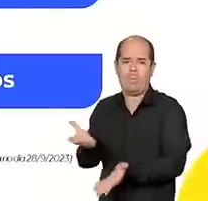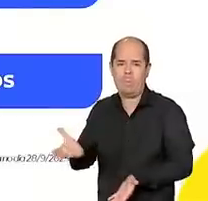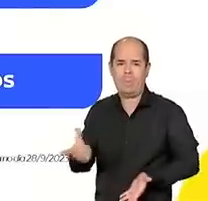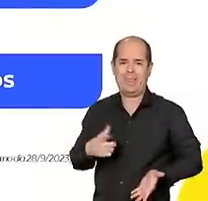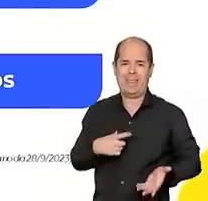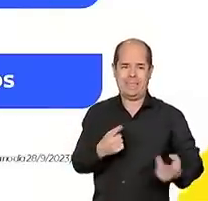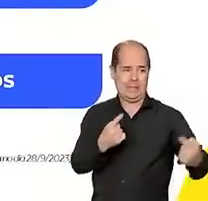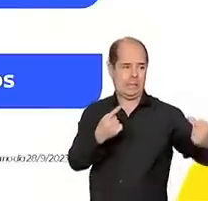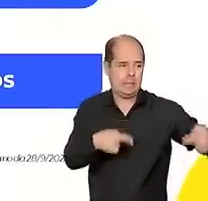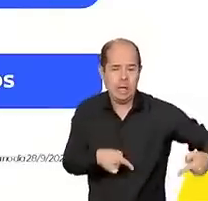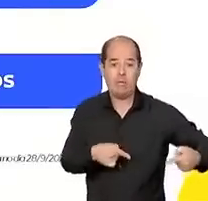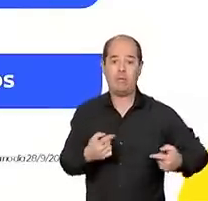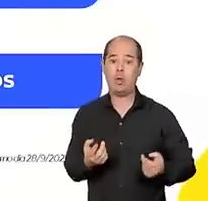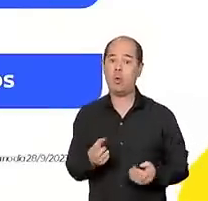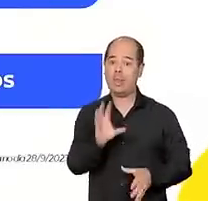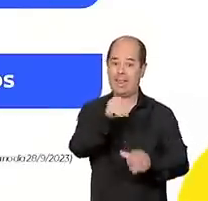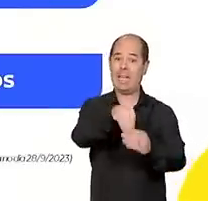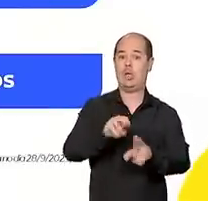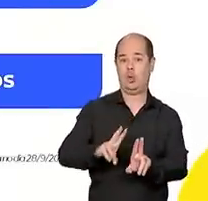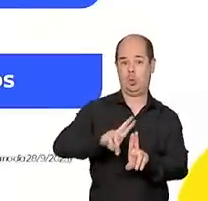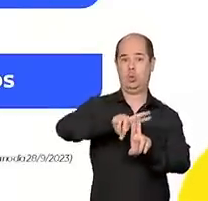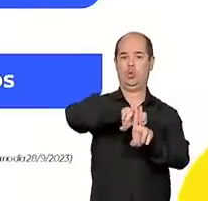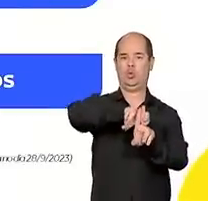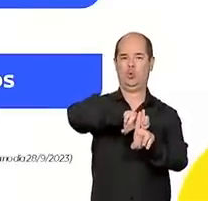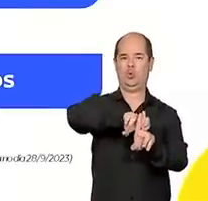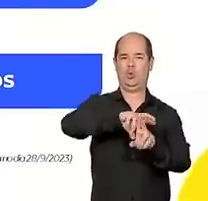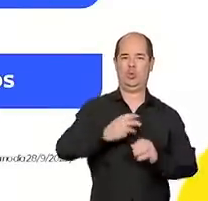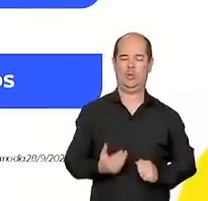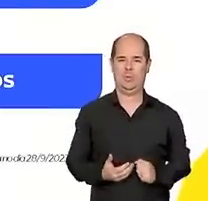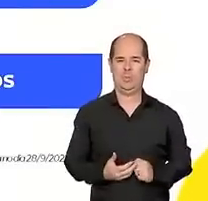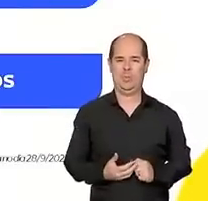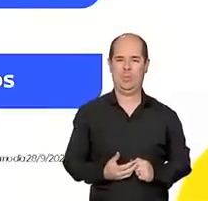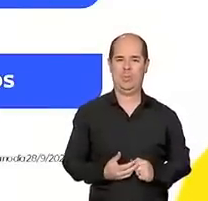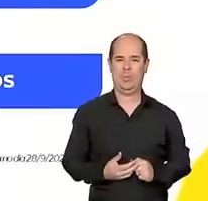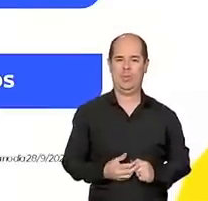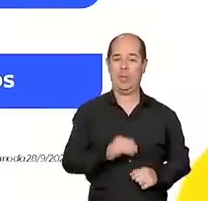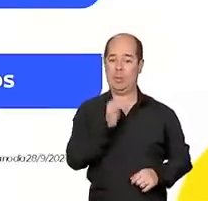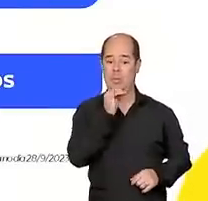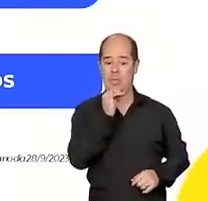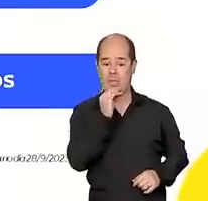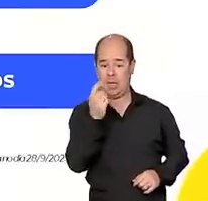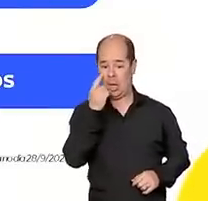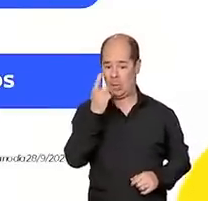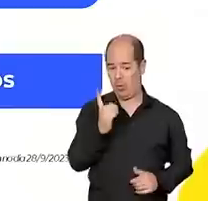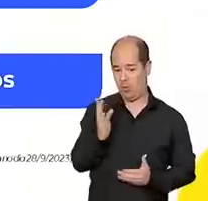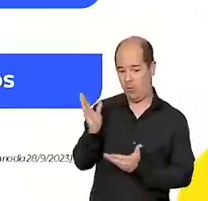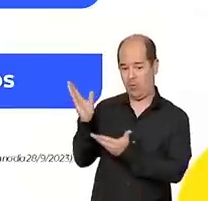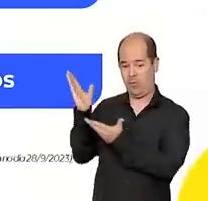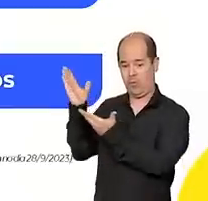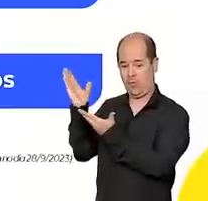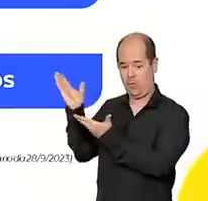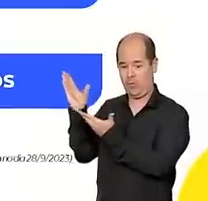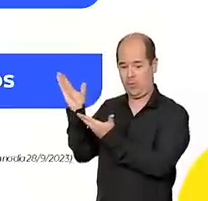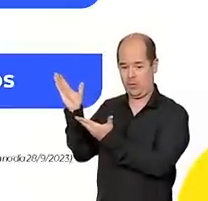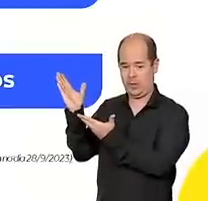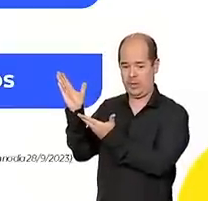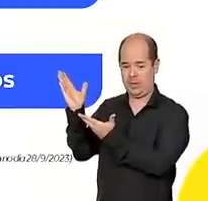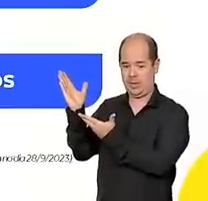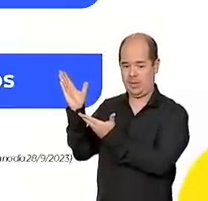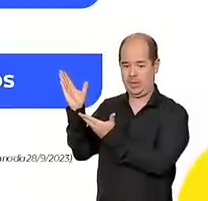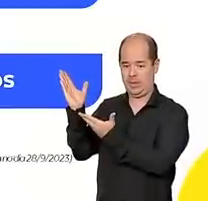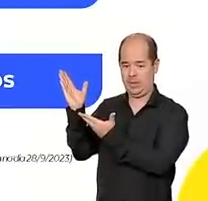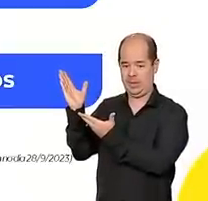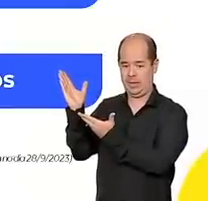do Sistema Único de Saúde. Então, as plataformas, as rotas tecnológicas e os produtos